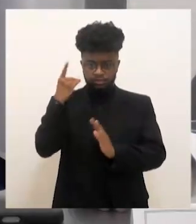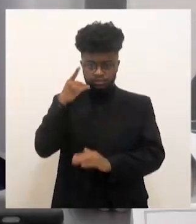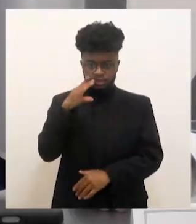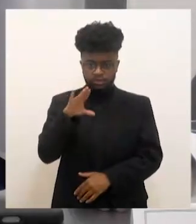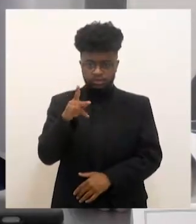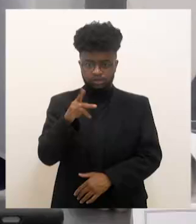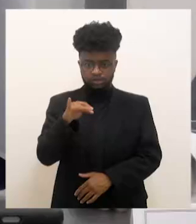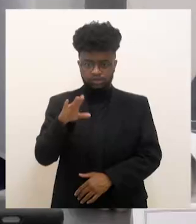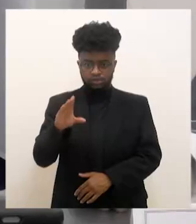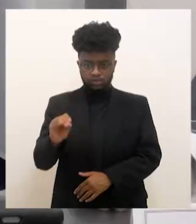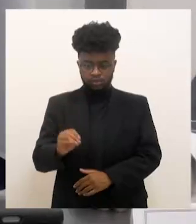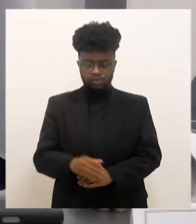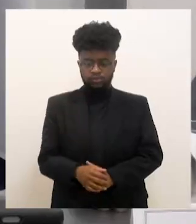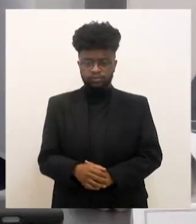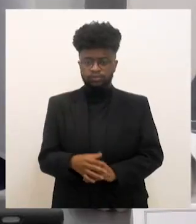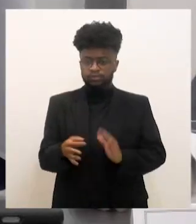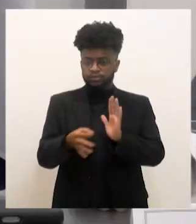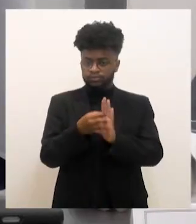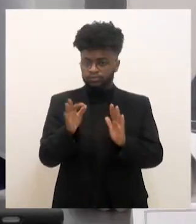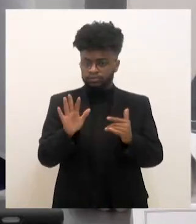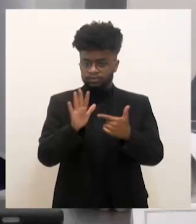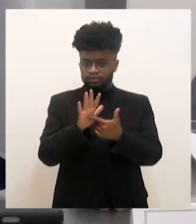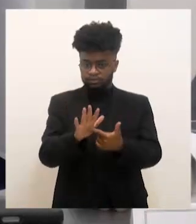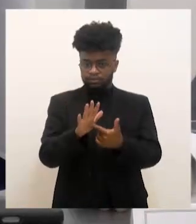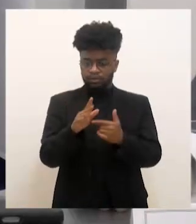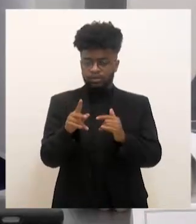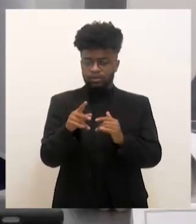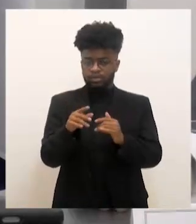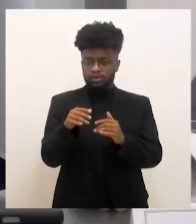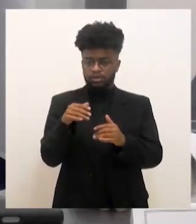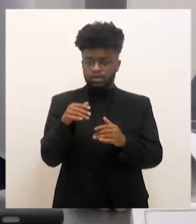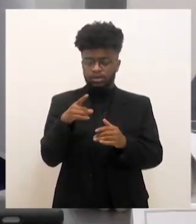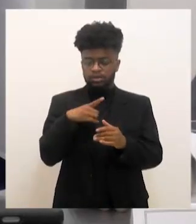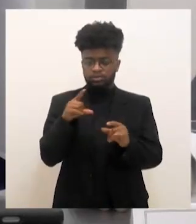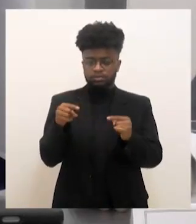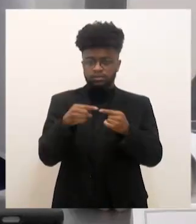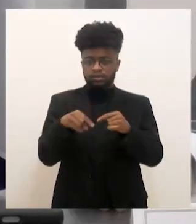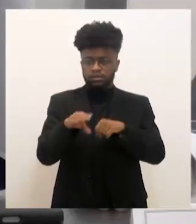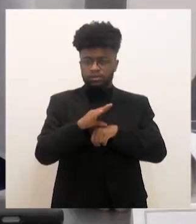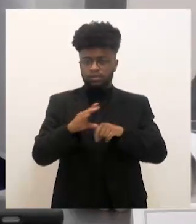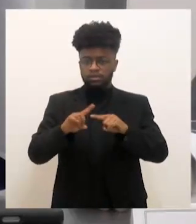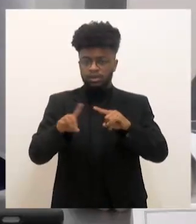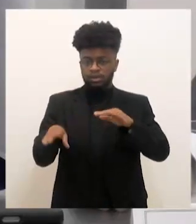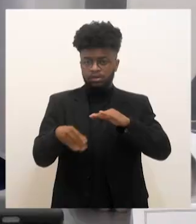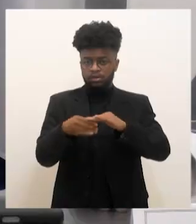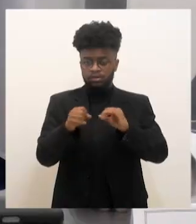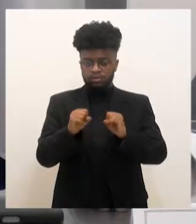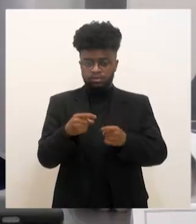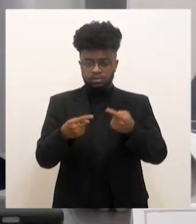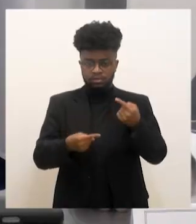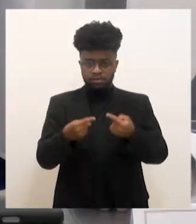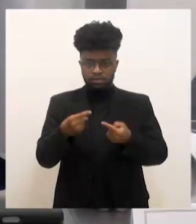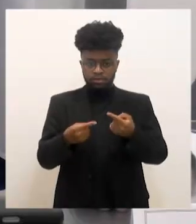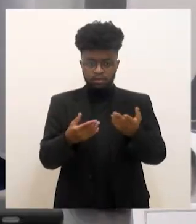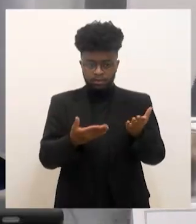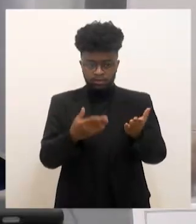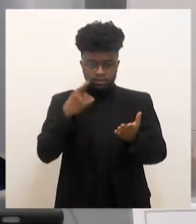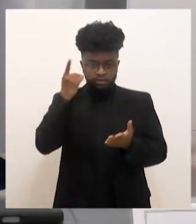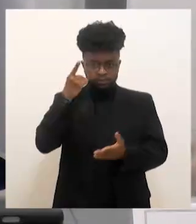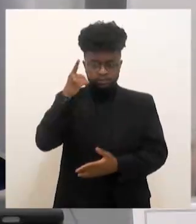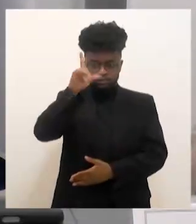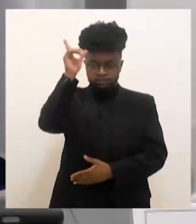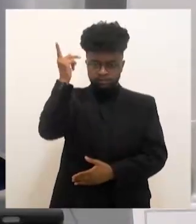Chico Machado. E o parecer já consta no processo, é pela constitucionalidade com emenda. Em discussão. Para discutir, deputado Luiz